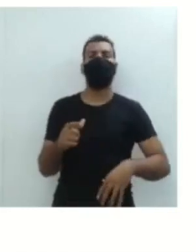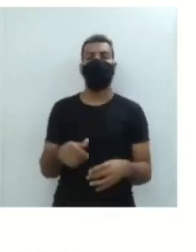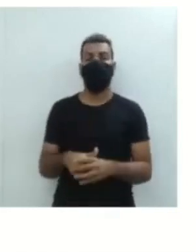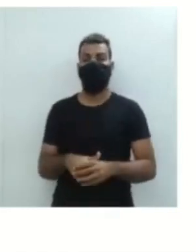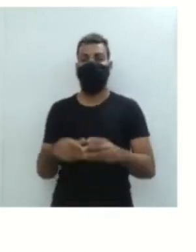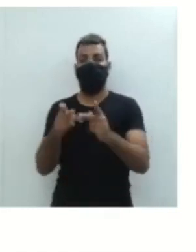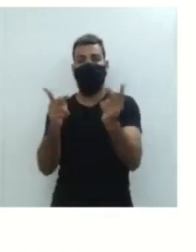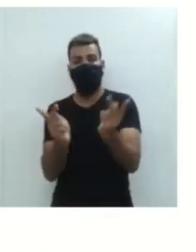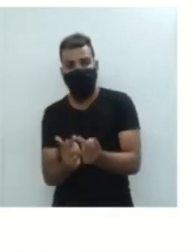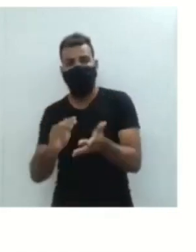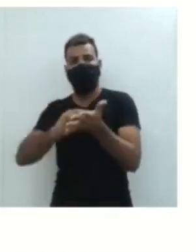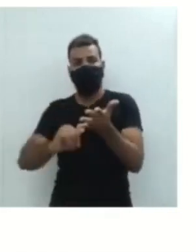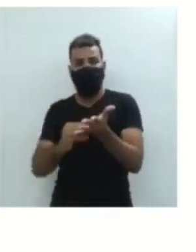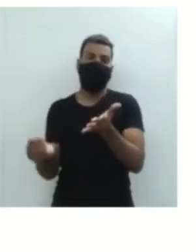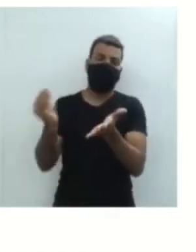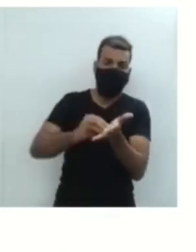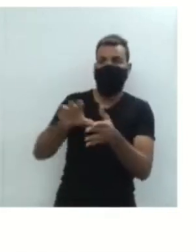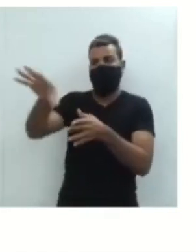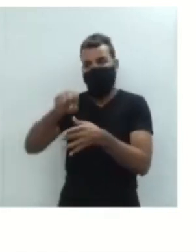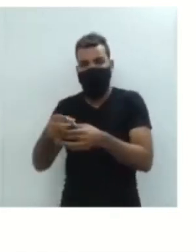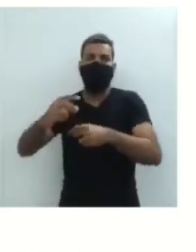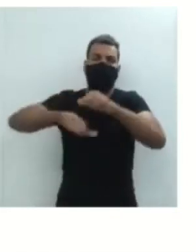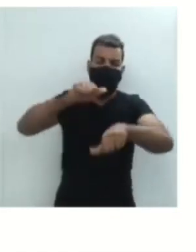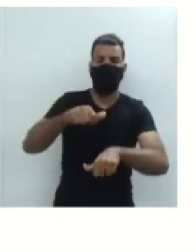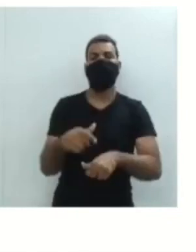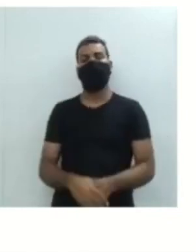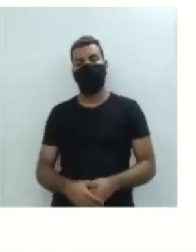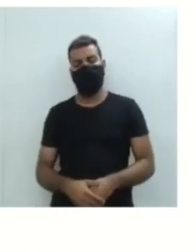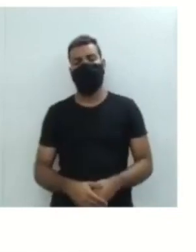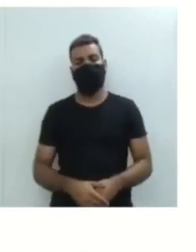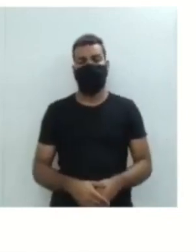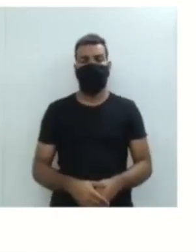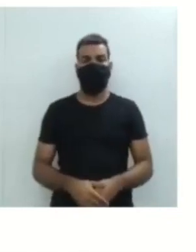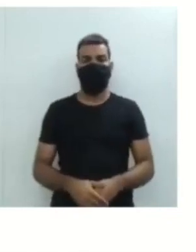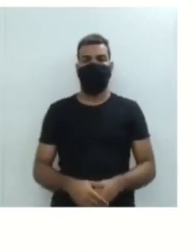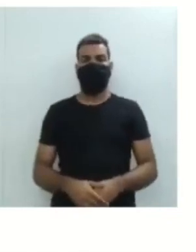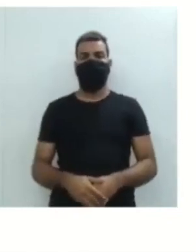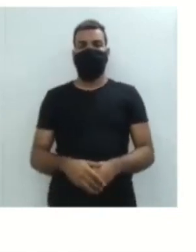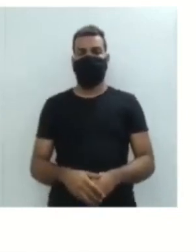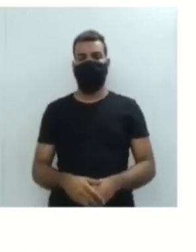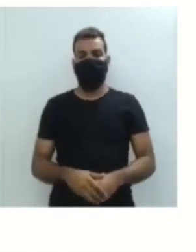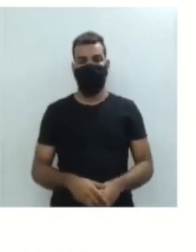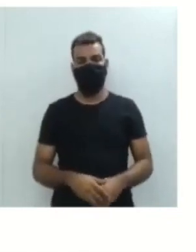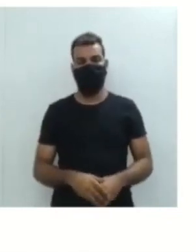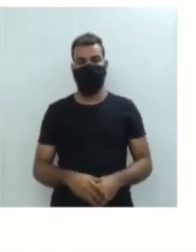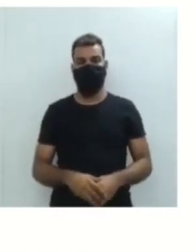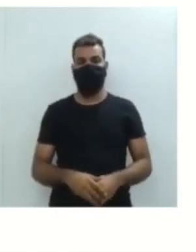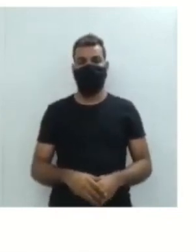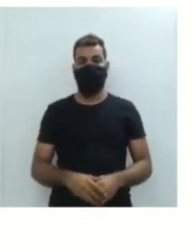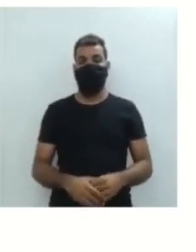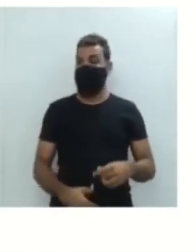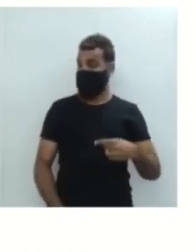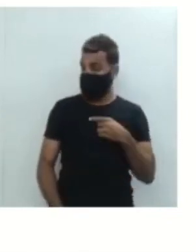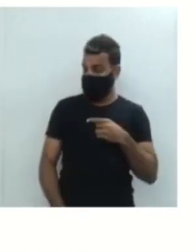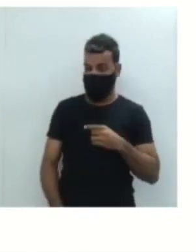cadastrar prato remover prato ou terá prato buscar prato e o get listar prato certo o que acontece é que